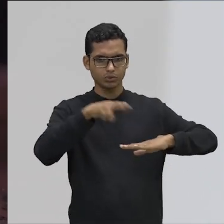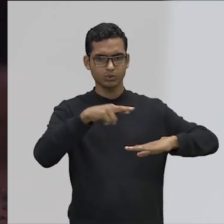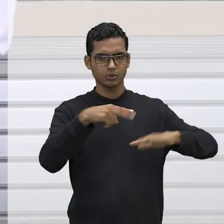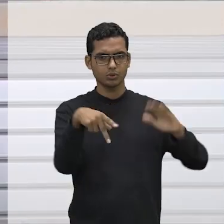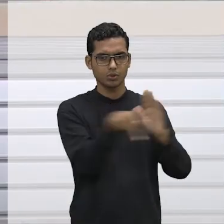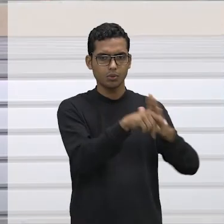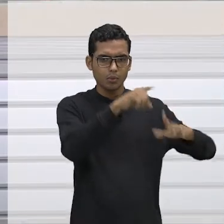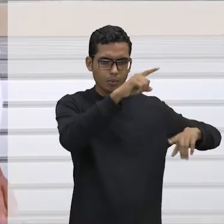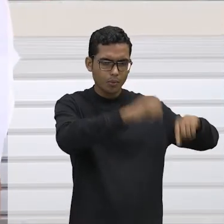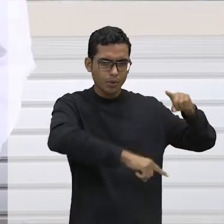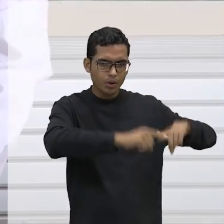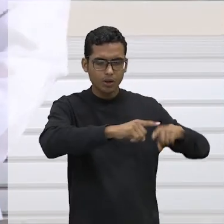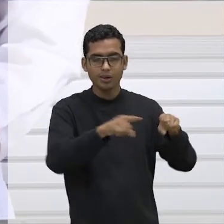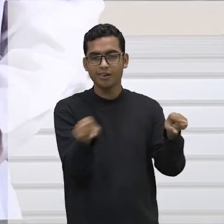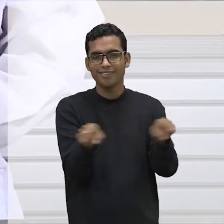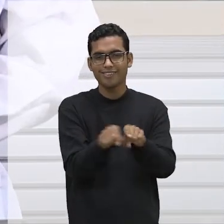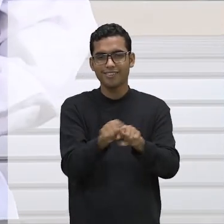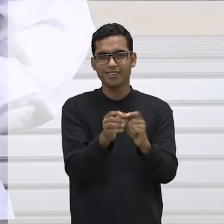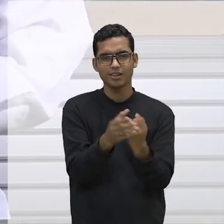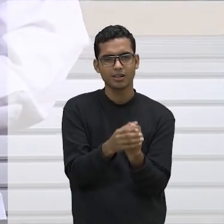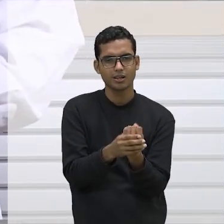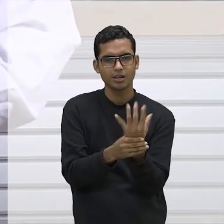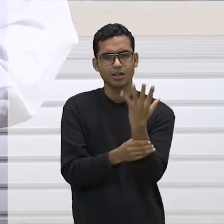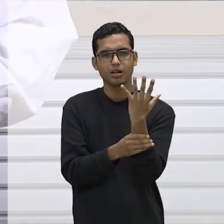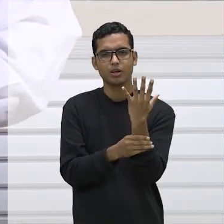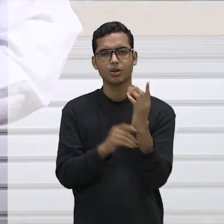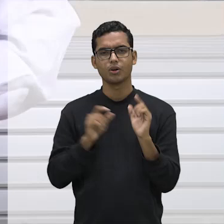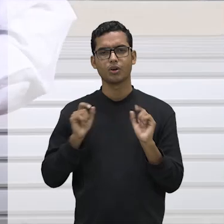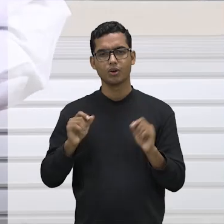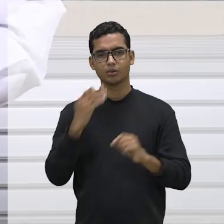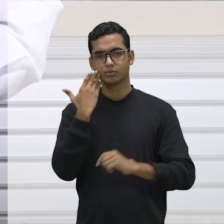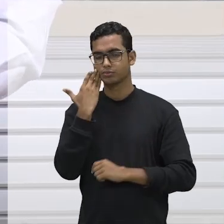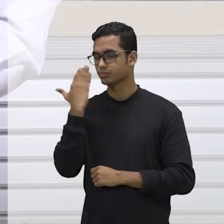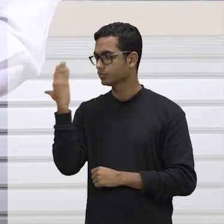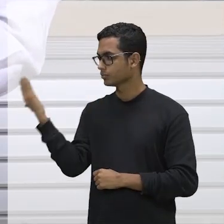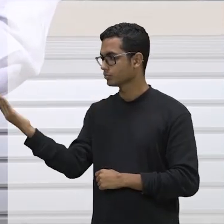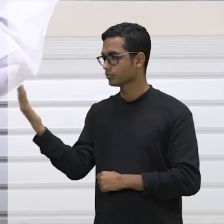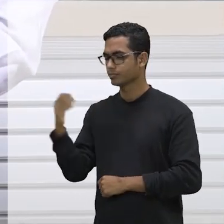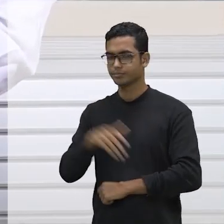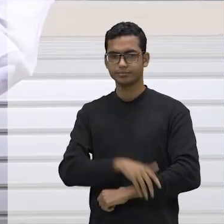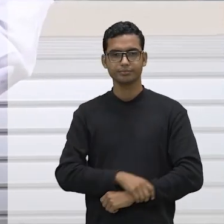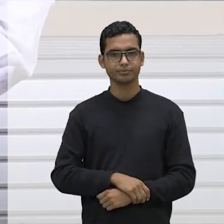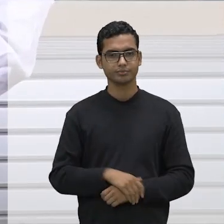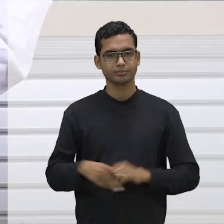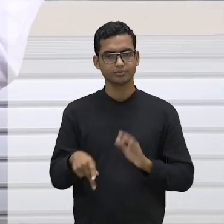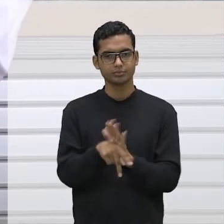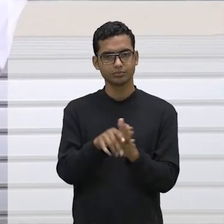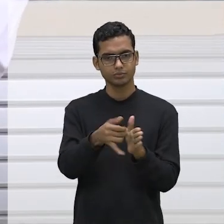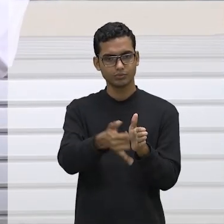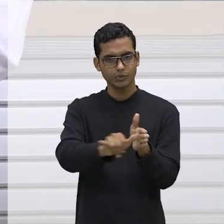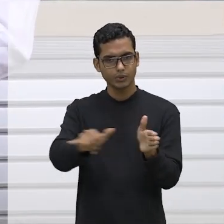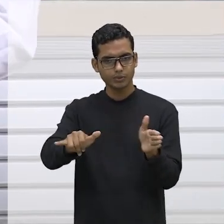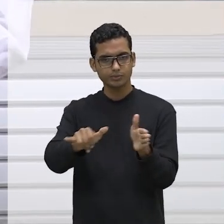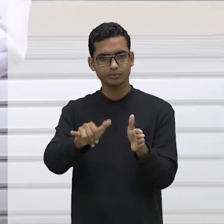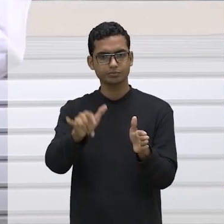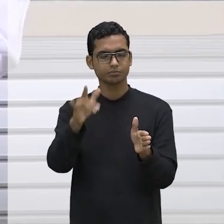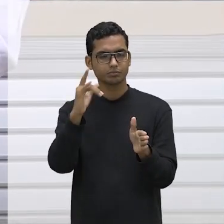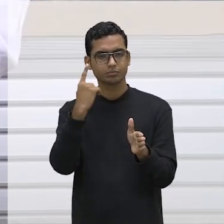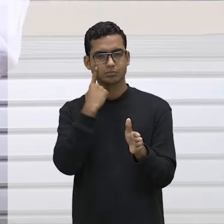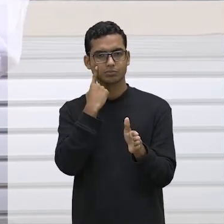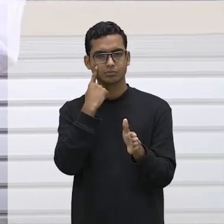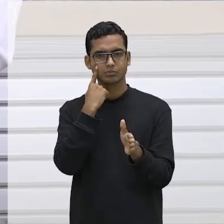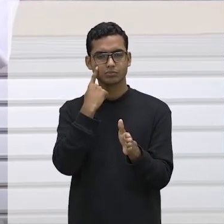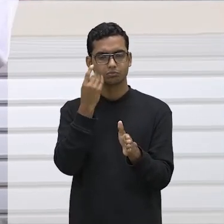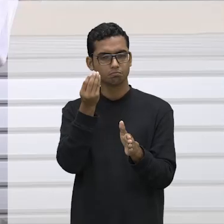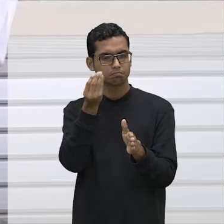gente também desenvolve, a gente faz as produções das baterias, né, além dos materiais, de testar essas